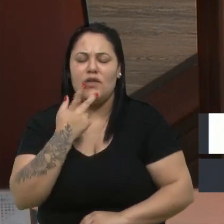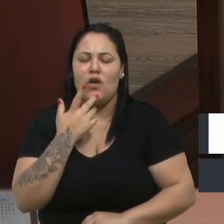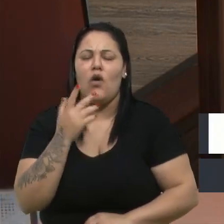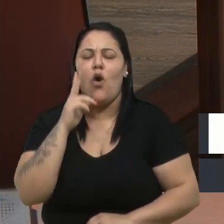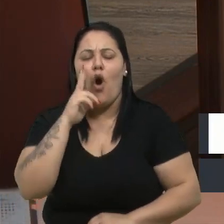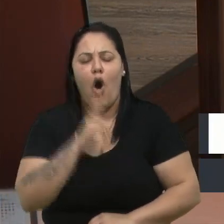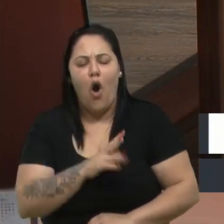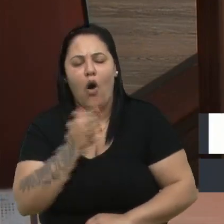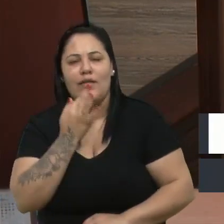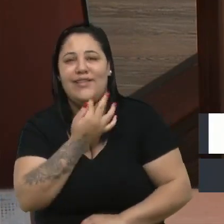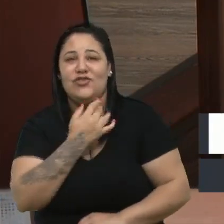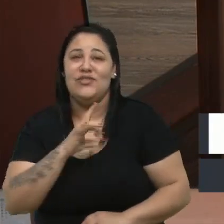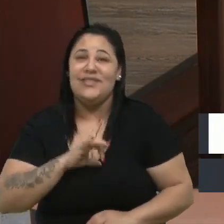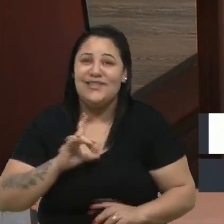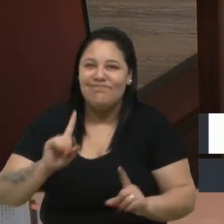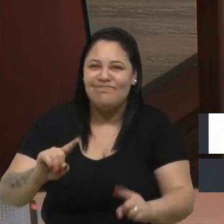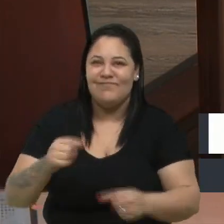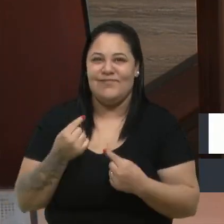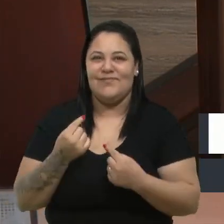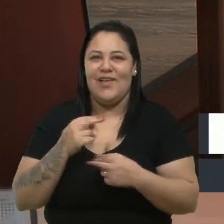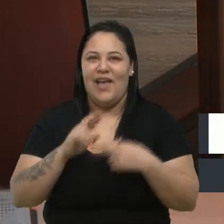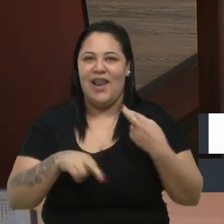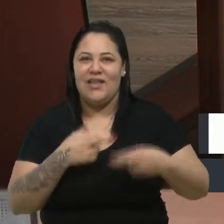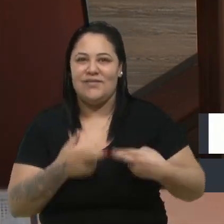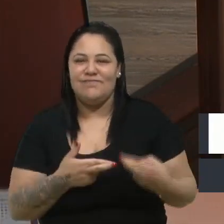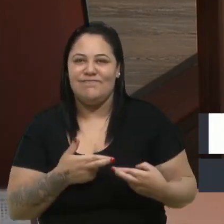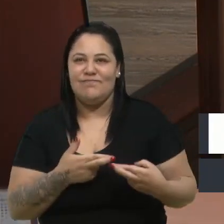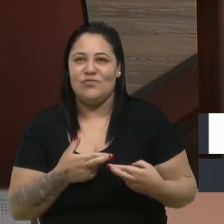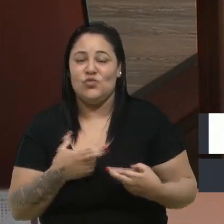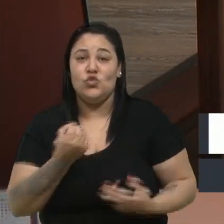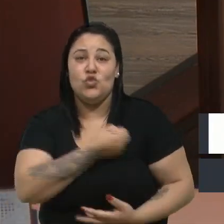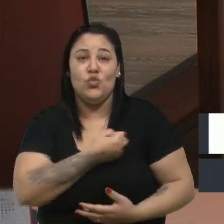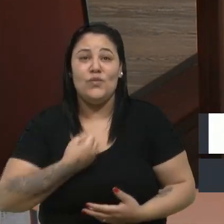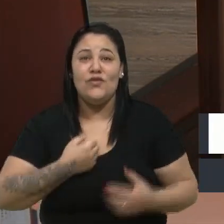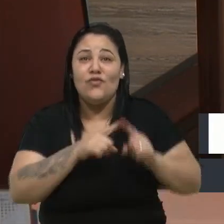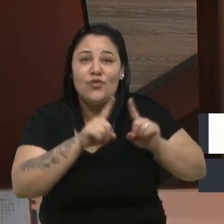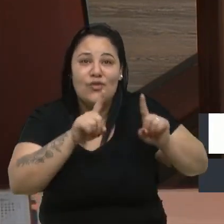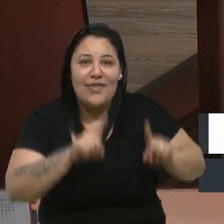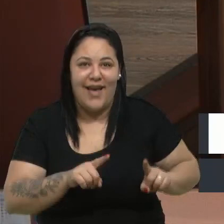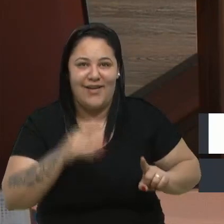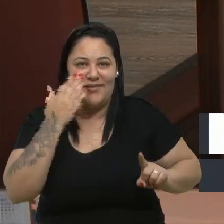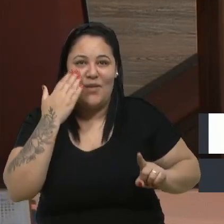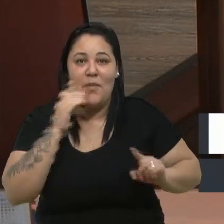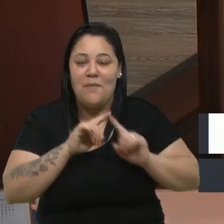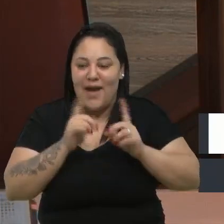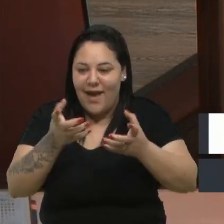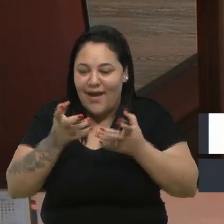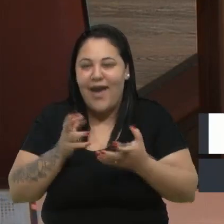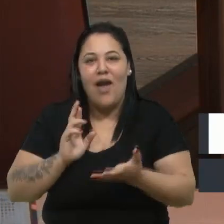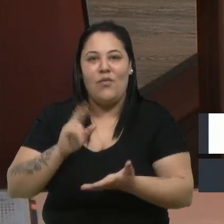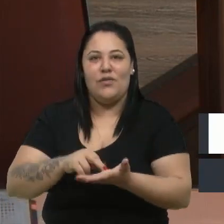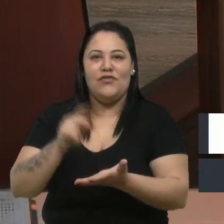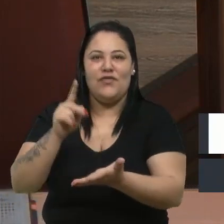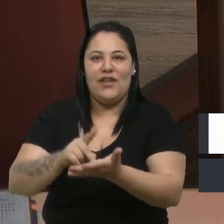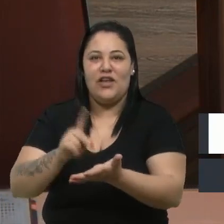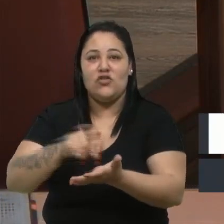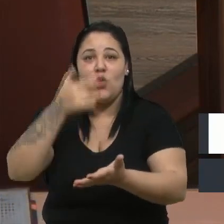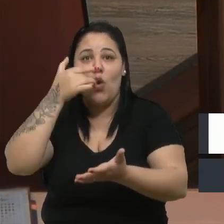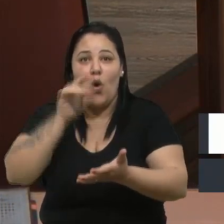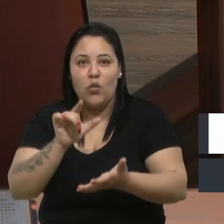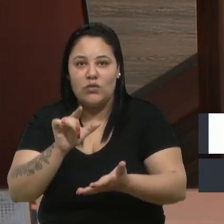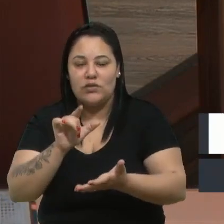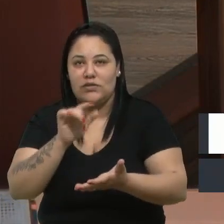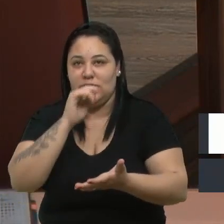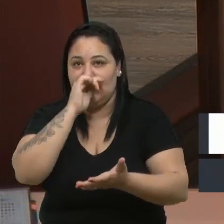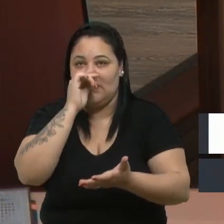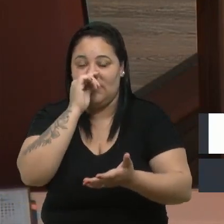um desafio com relação a efetivo, mas a gente quer realmente efetivar estas ações nos bairros do